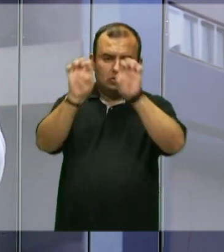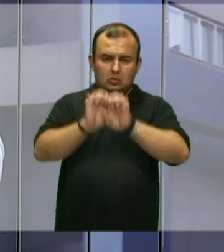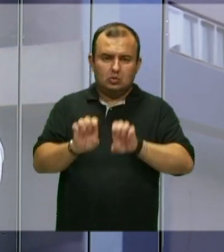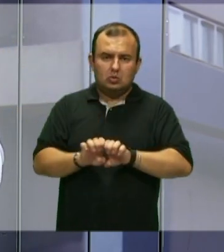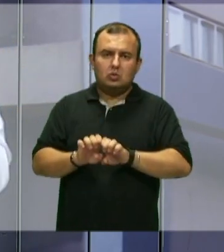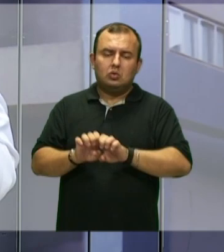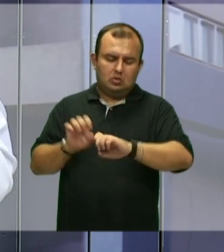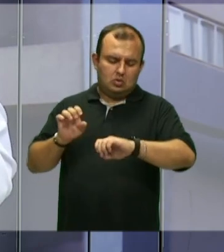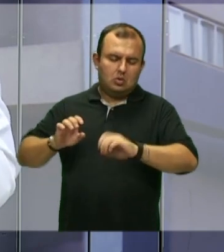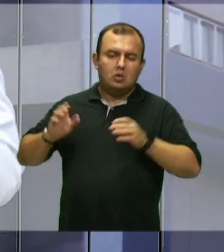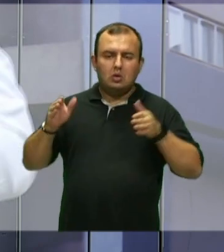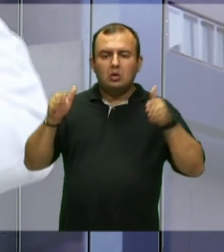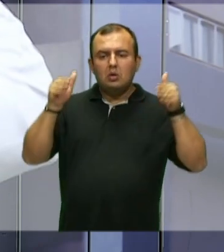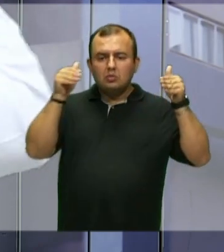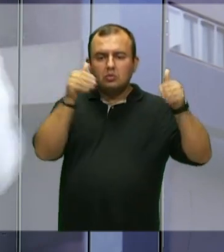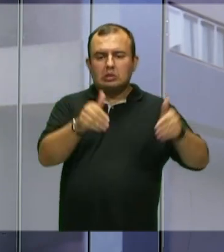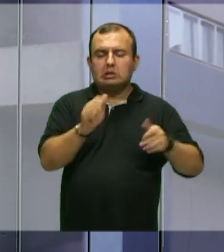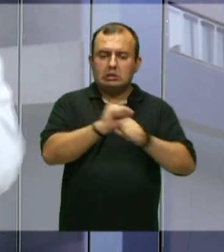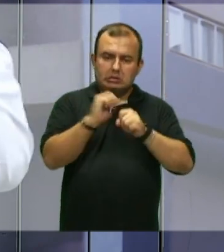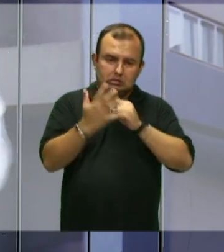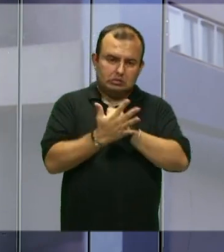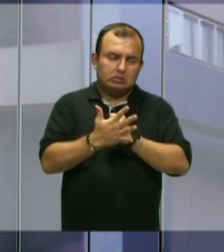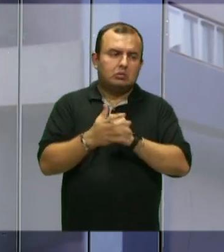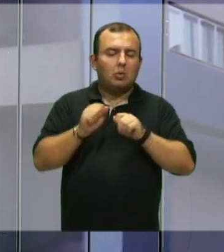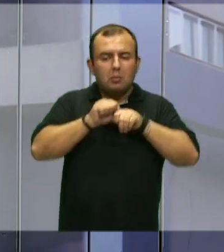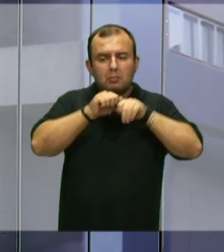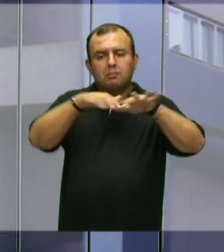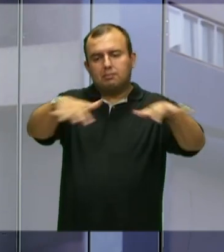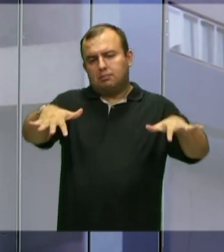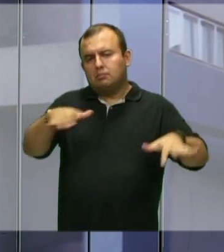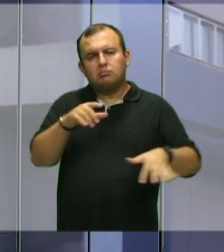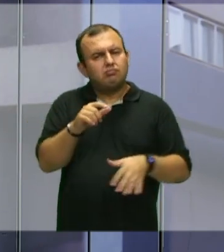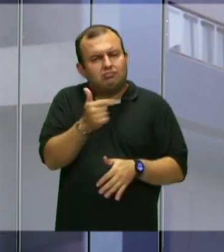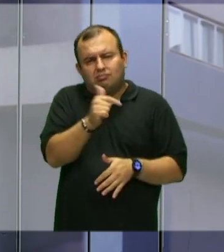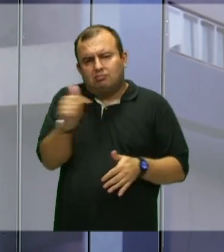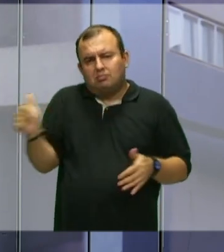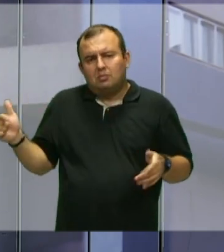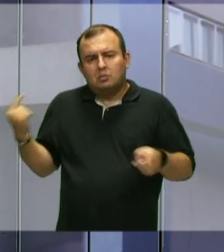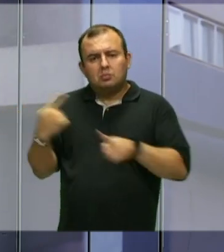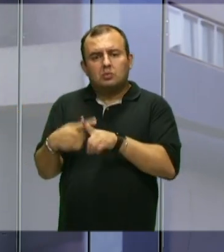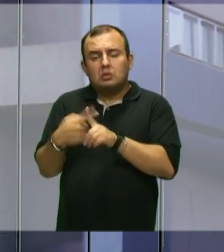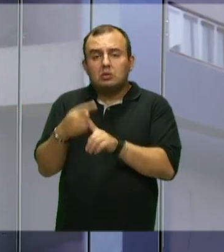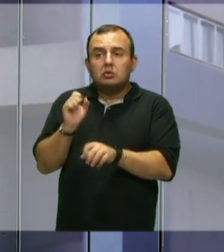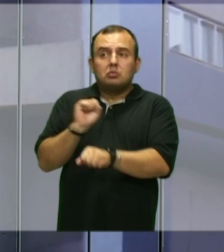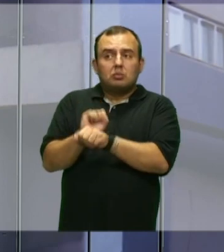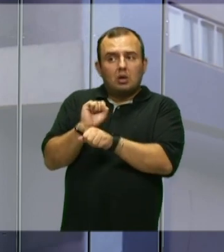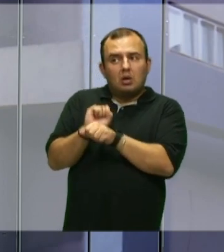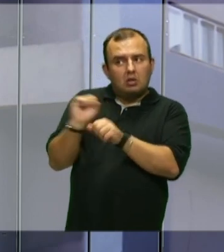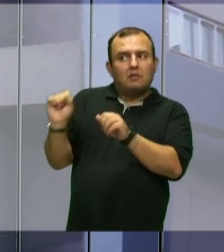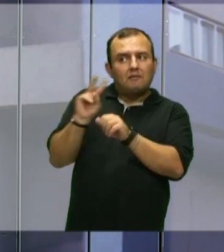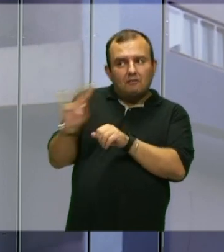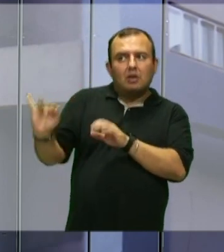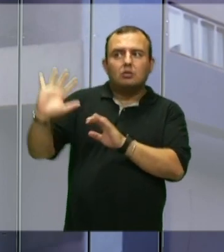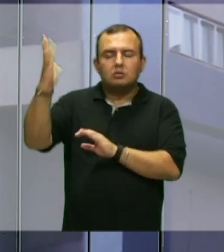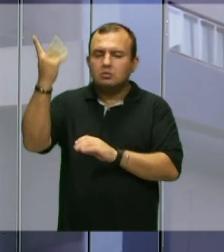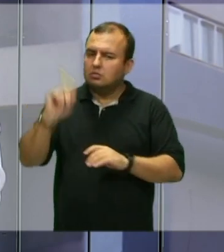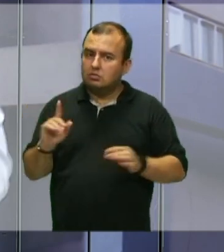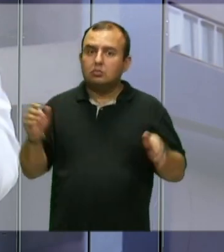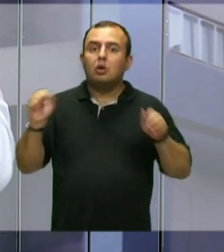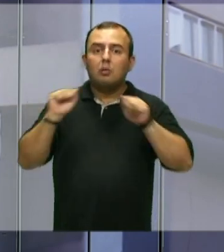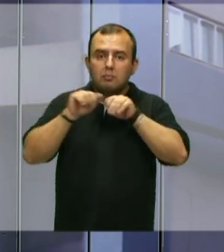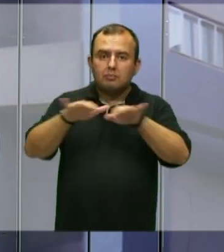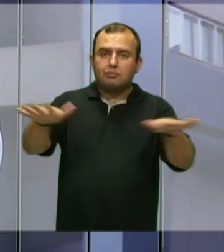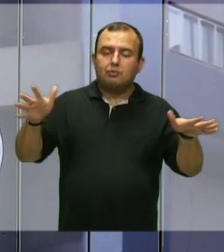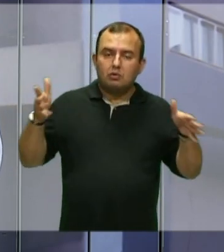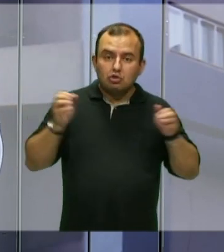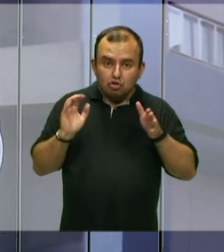poder atacar uma pandemia ou uma endemia. Não existe como. Por quê? Porque é uma coisa que você não está prevendo, né? Ela chegou. Então,